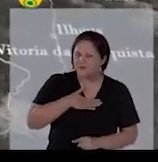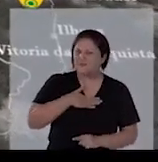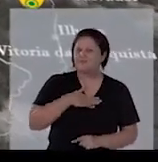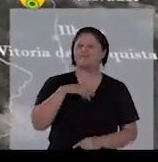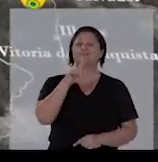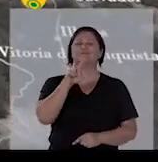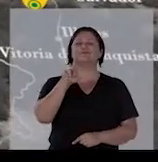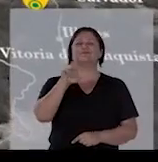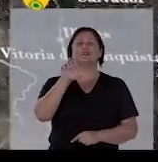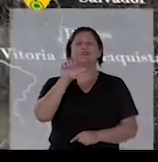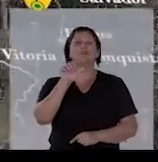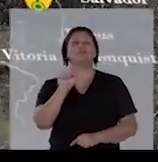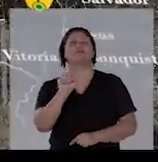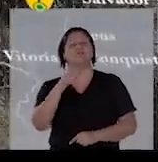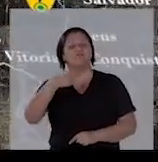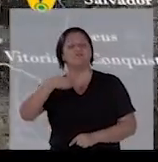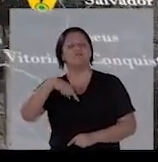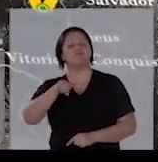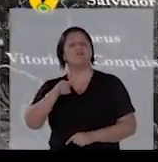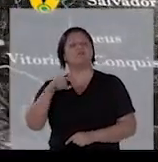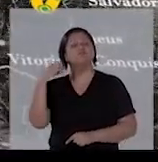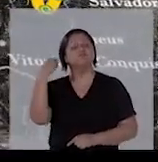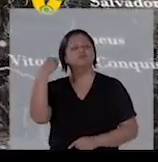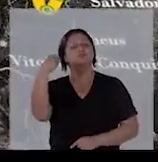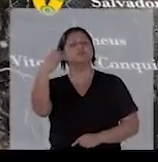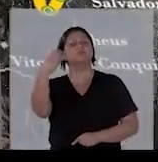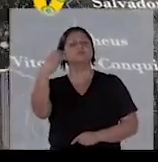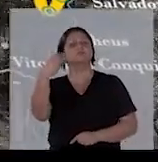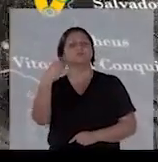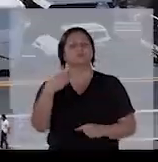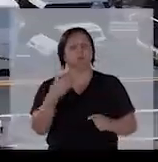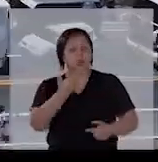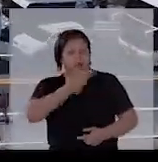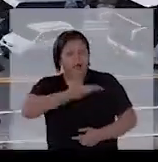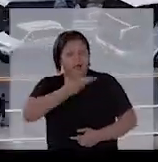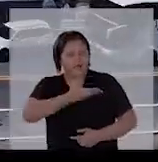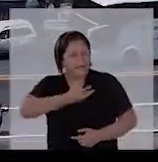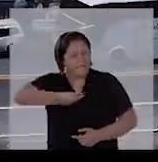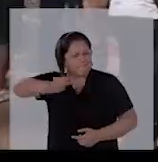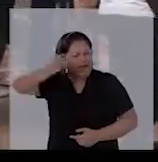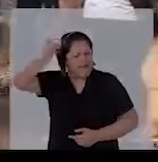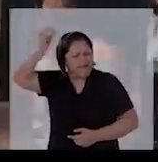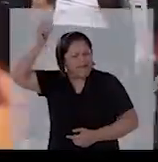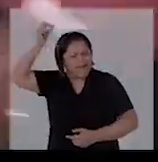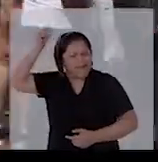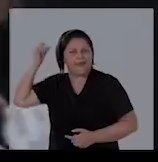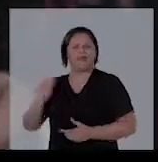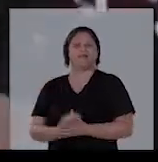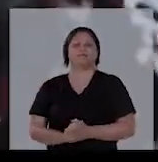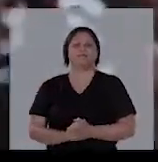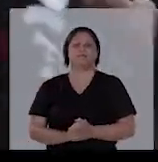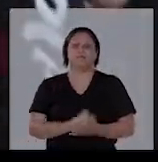em agosto lula pegou a estrada para visitar velhos amigos que ele nunca abandonou